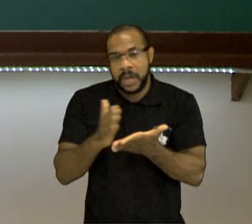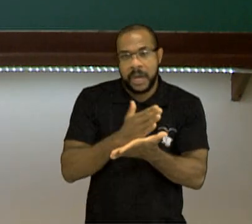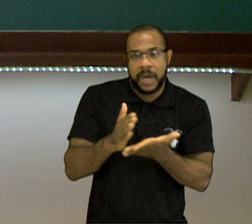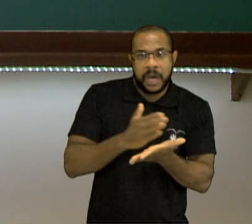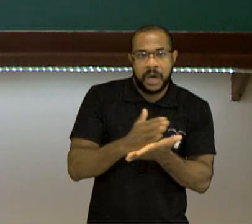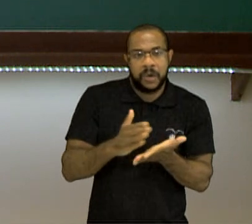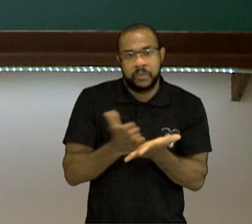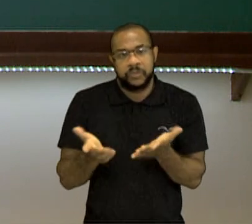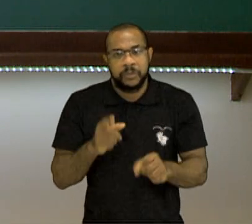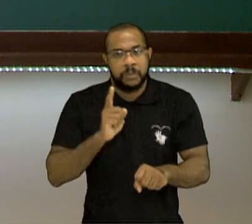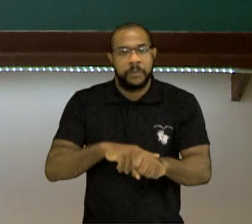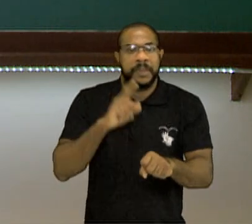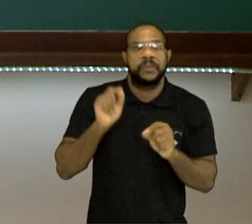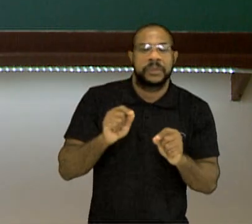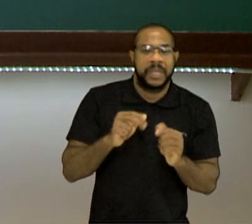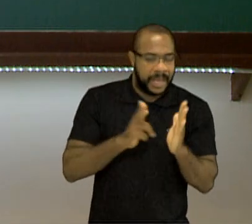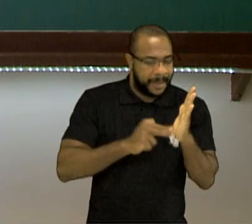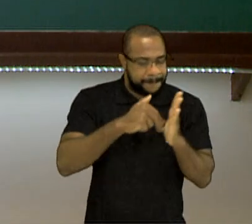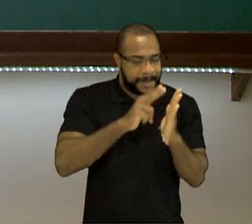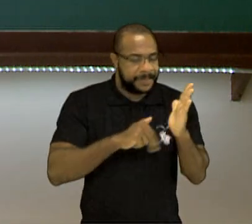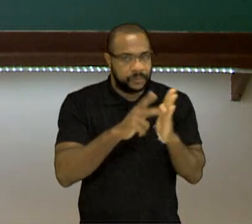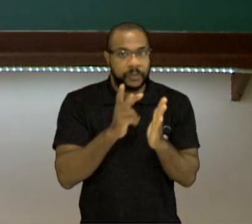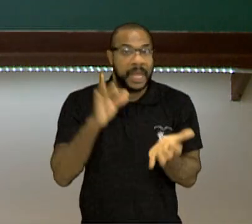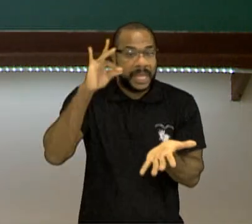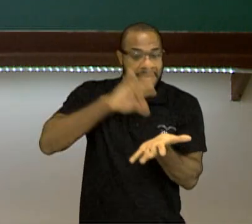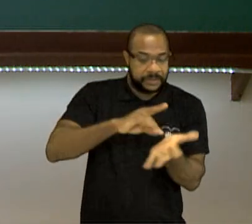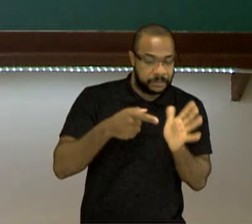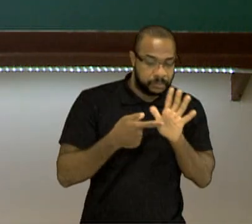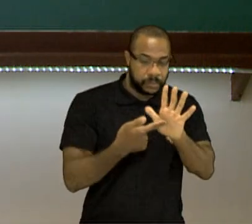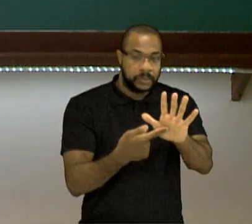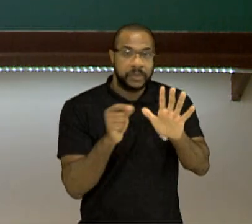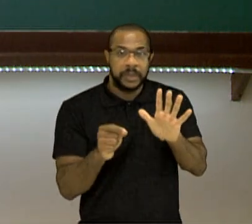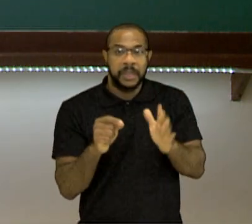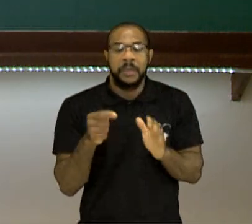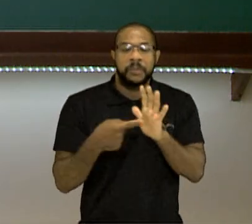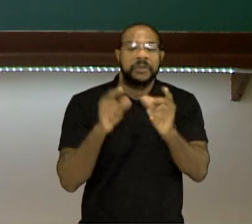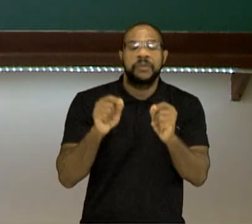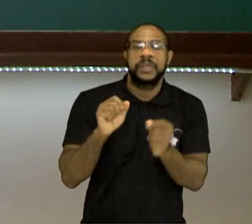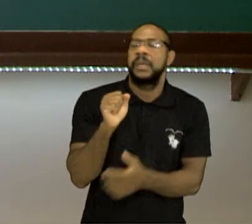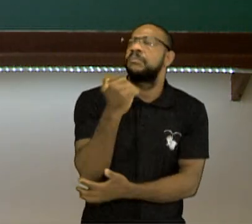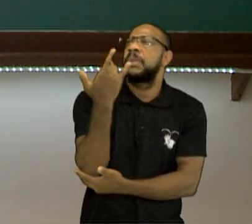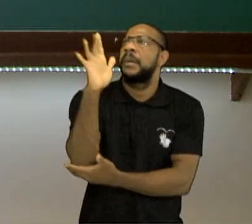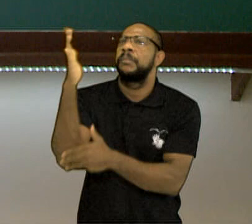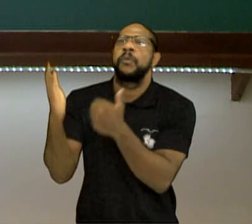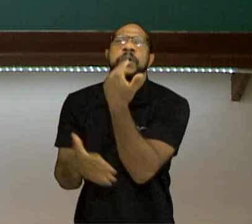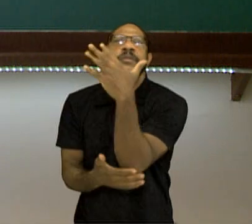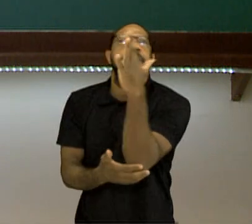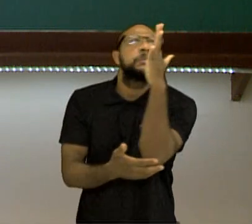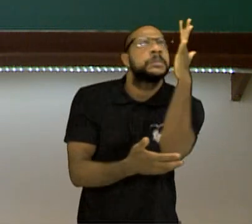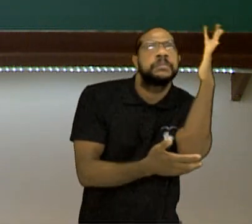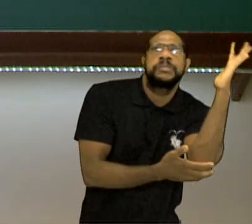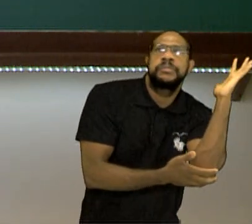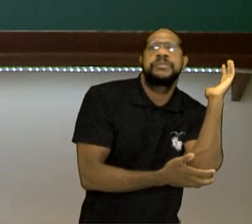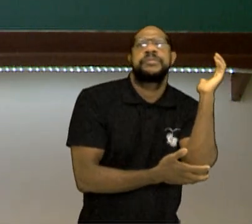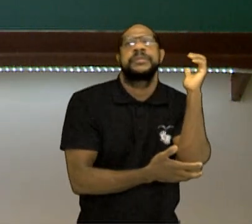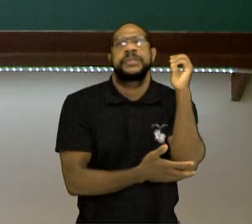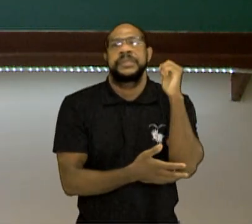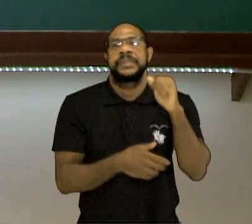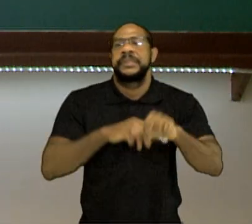era realista, apenas mostrava ali uma paisagem, uma cena da natureza, alguma coisa